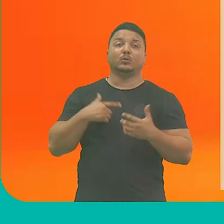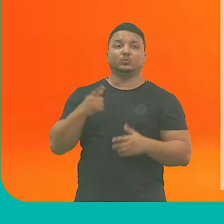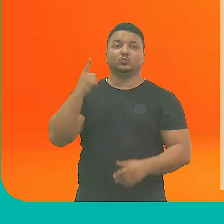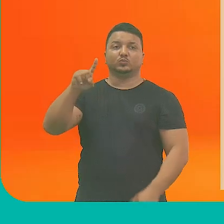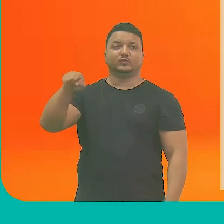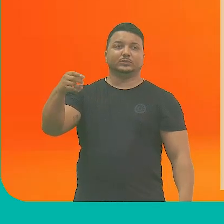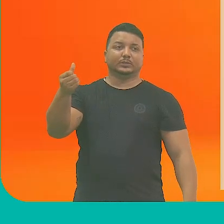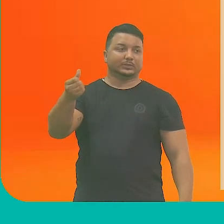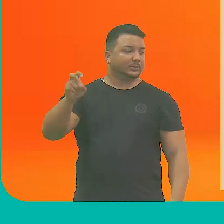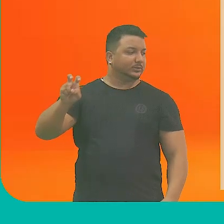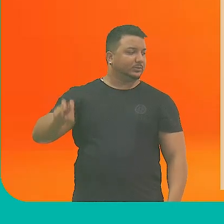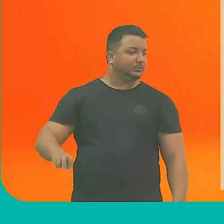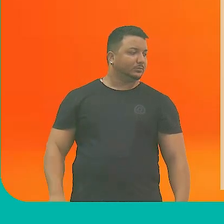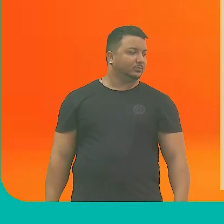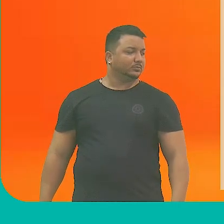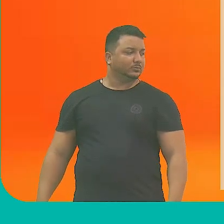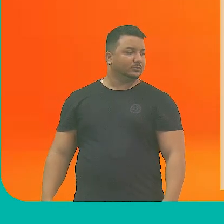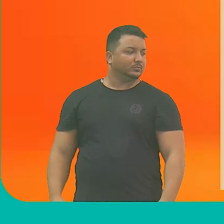1,65.